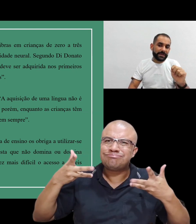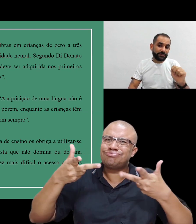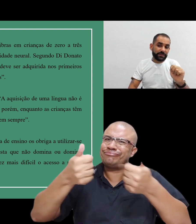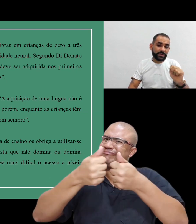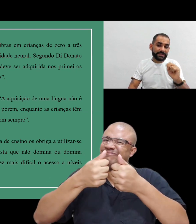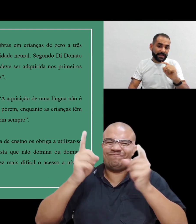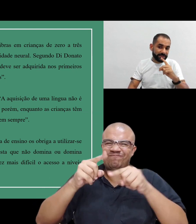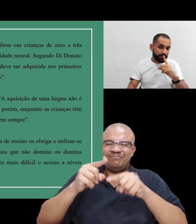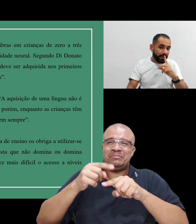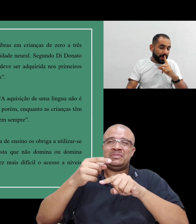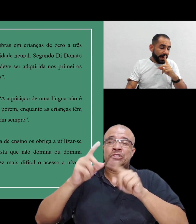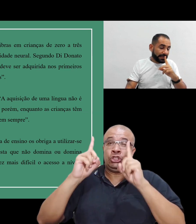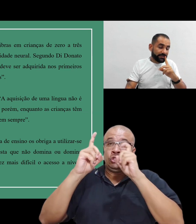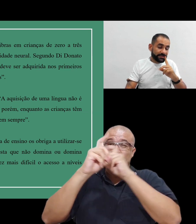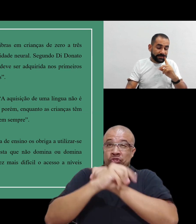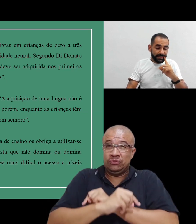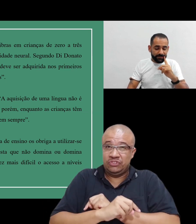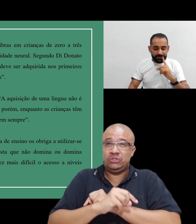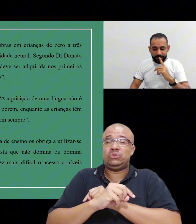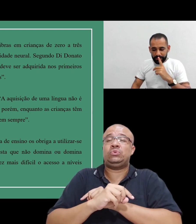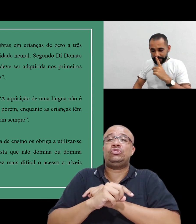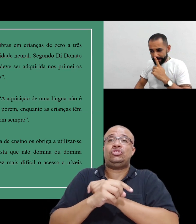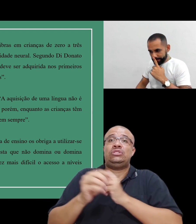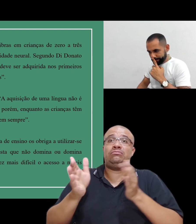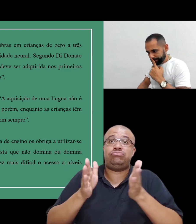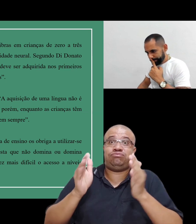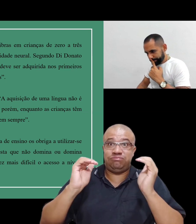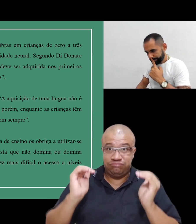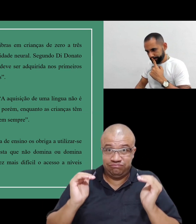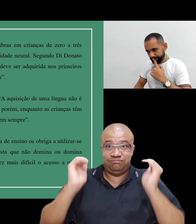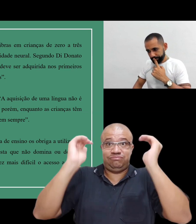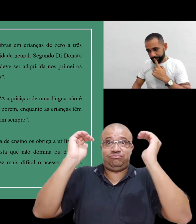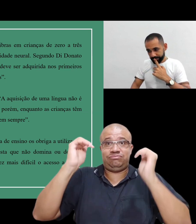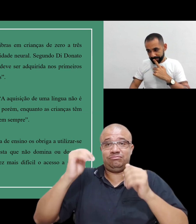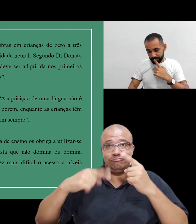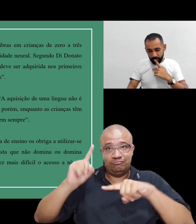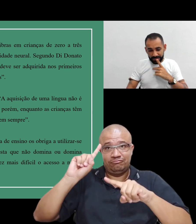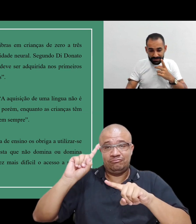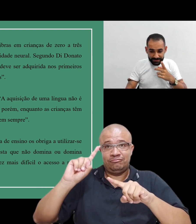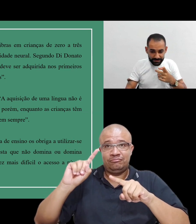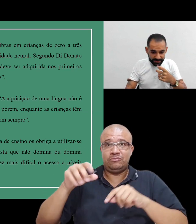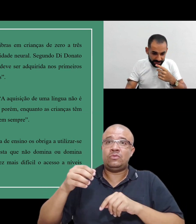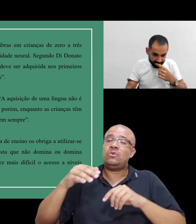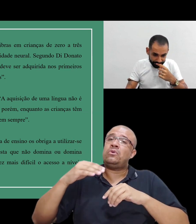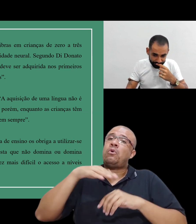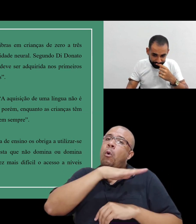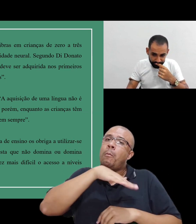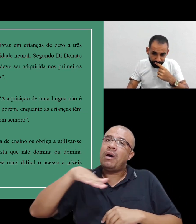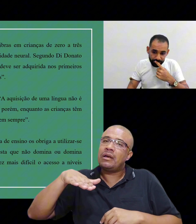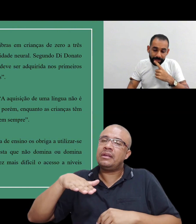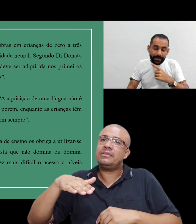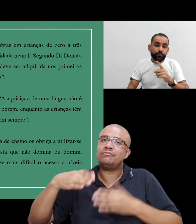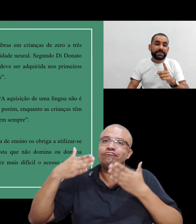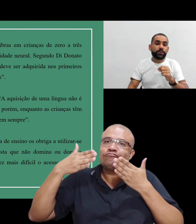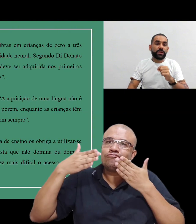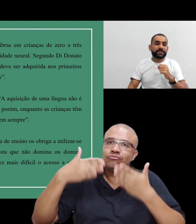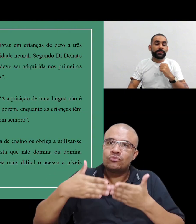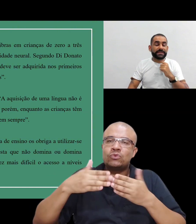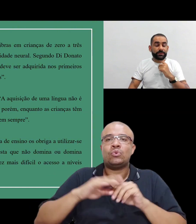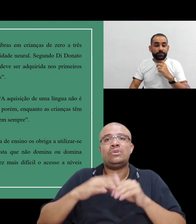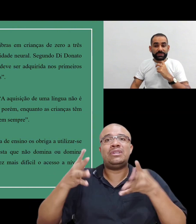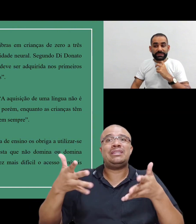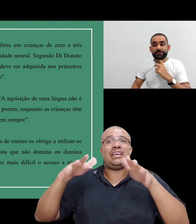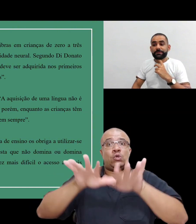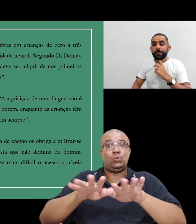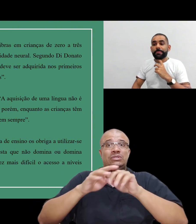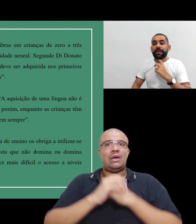vez mais difícil o acesso a níveis mais elevados de escolaridade. Uma criança que chega numa escola de